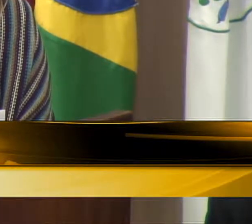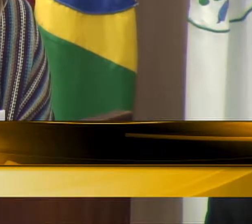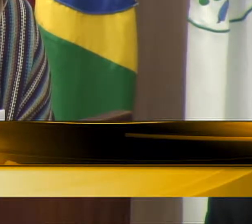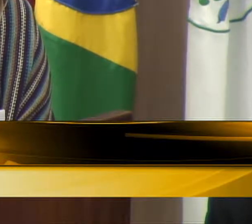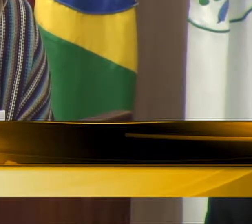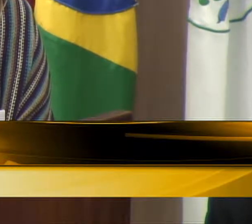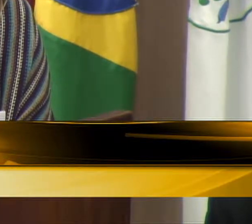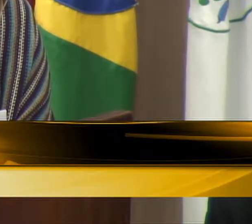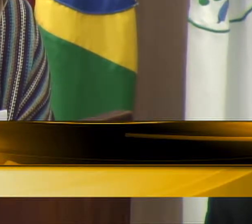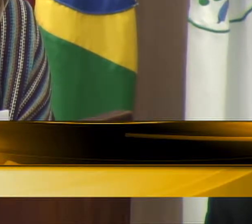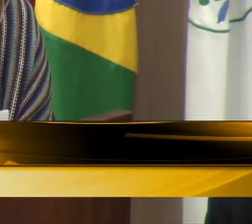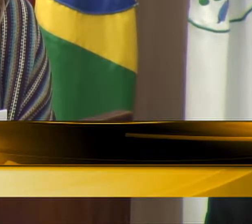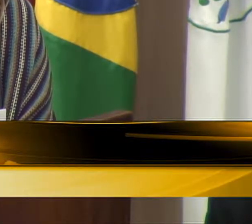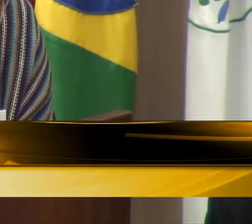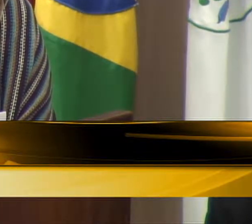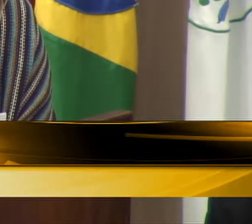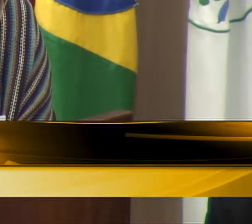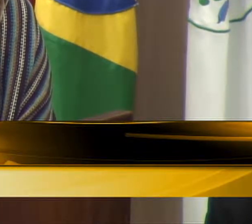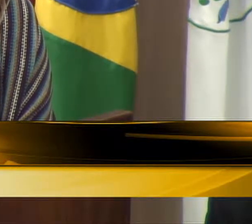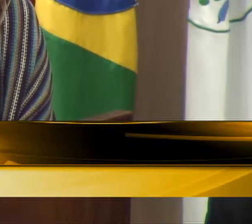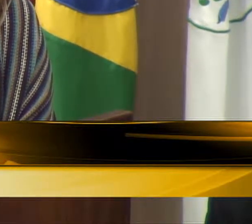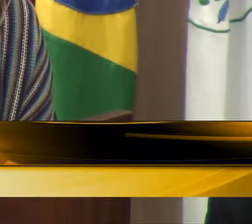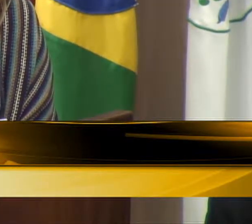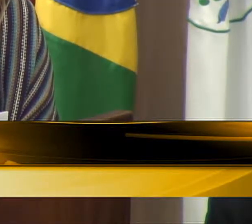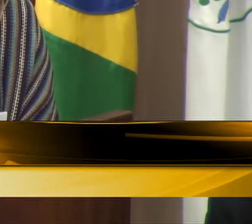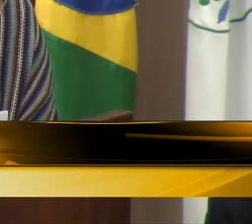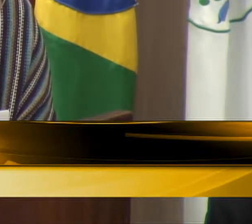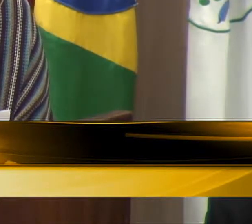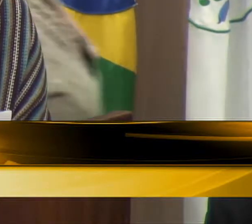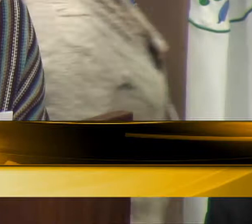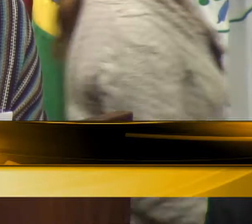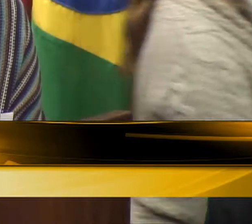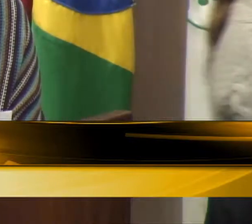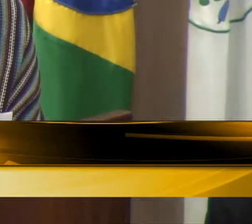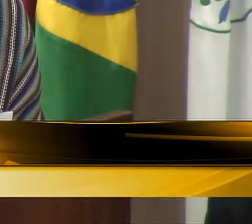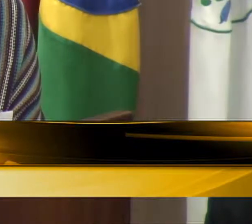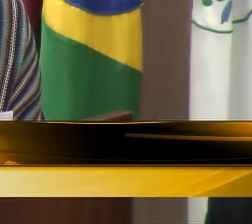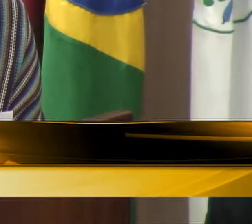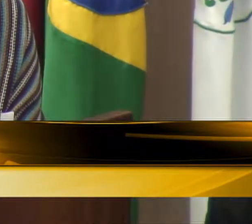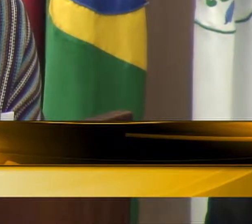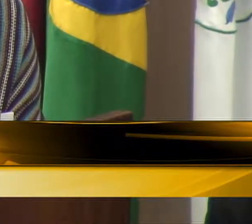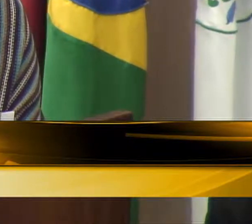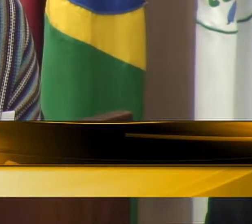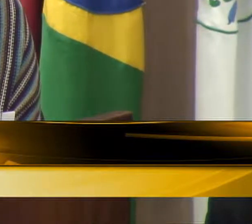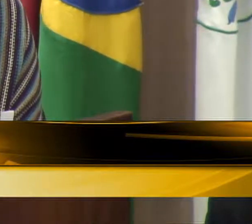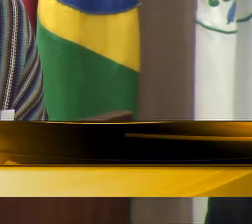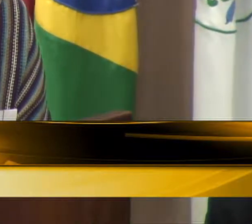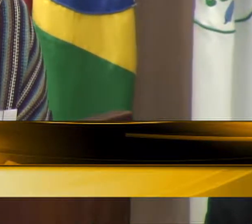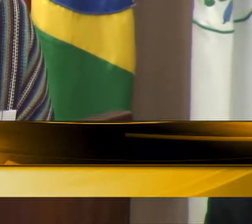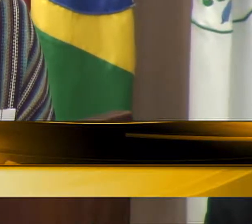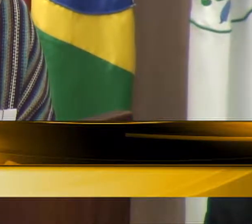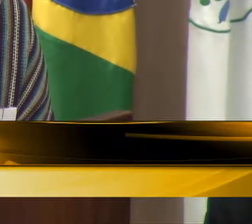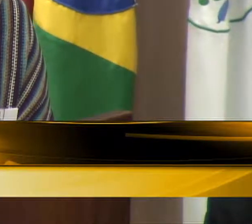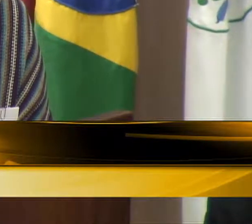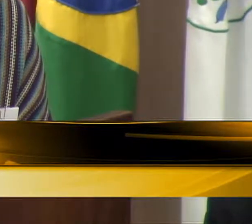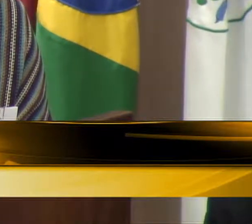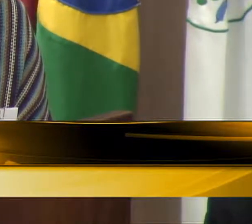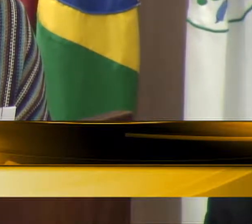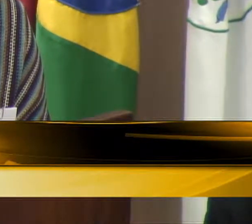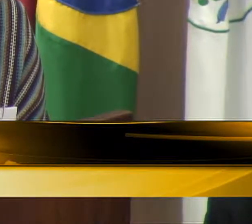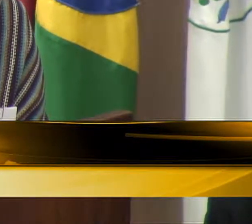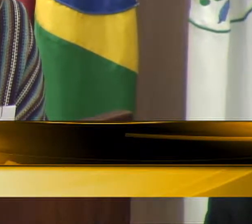paliativos. Atua no SECAM, Caxias do Sul, e, por fim, é membro das Sociedades